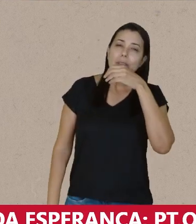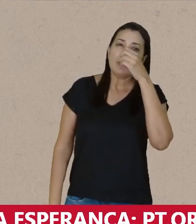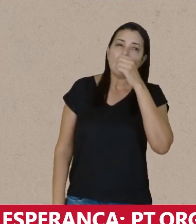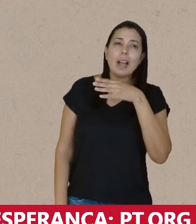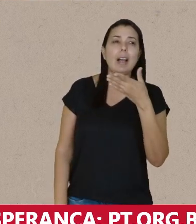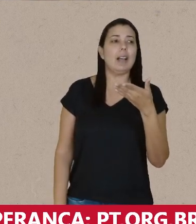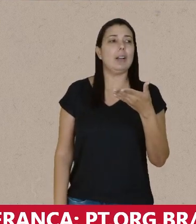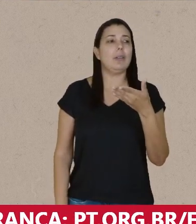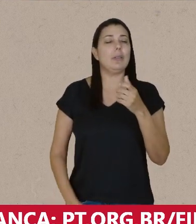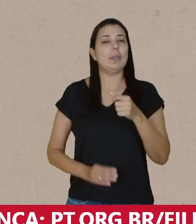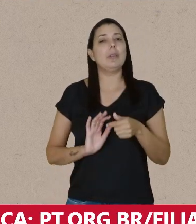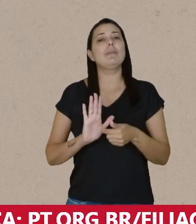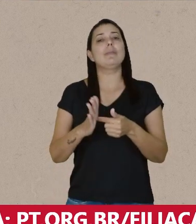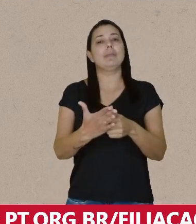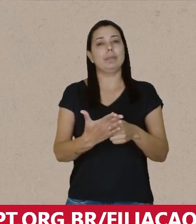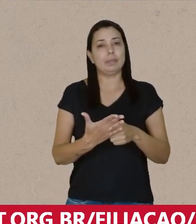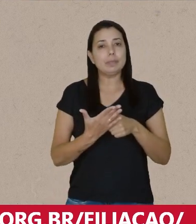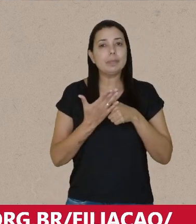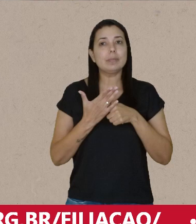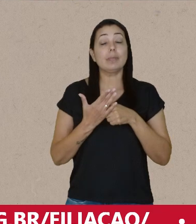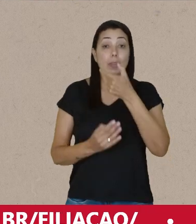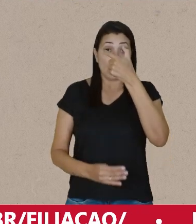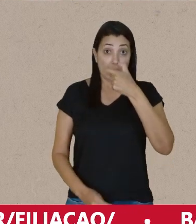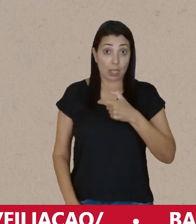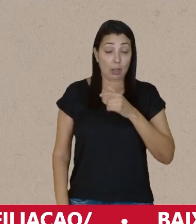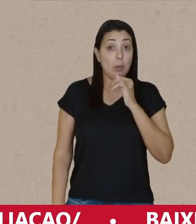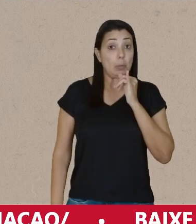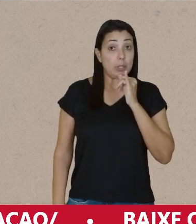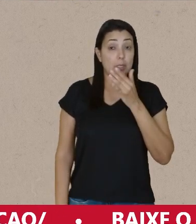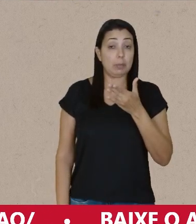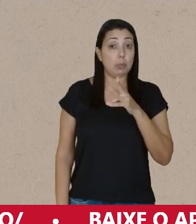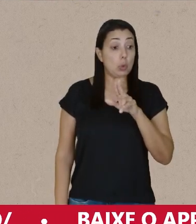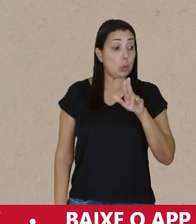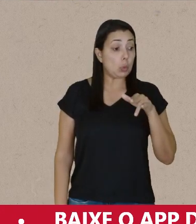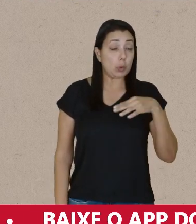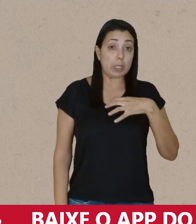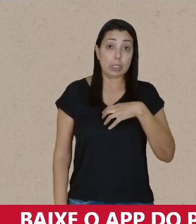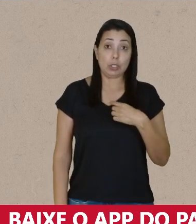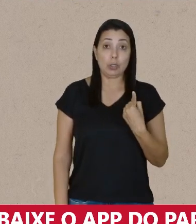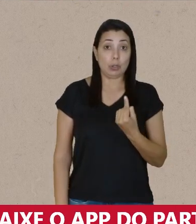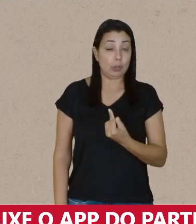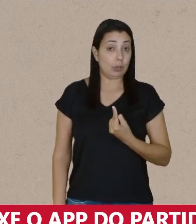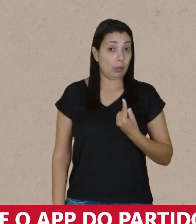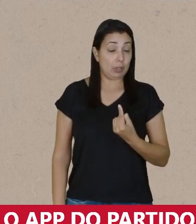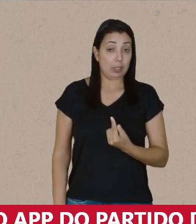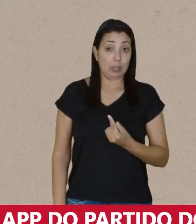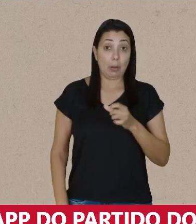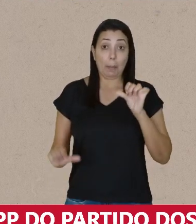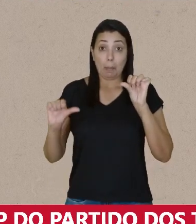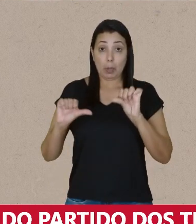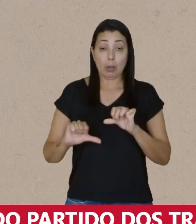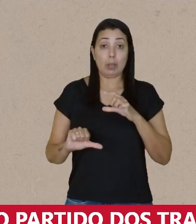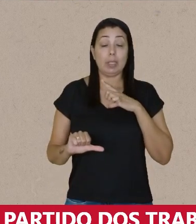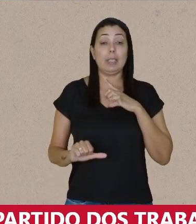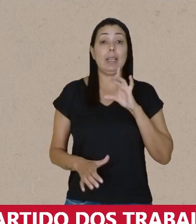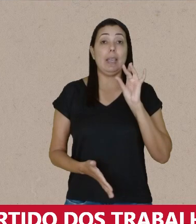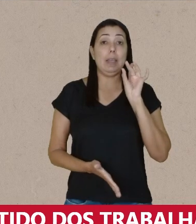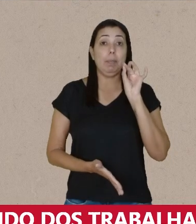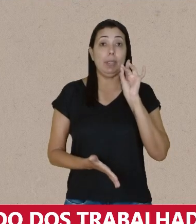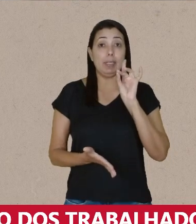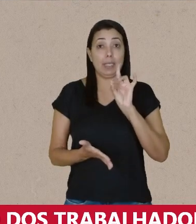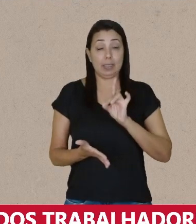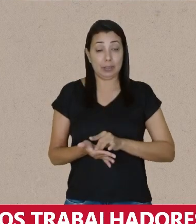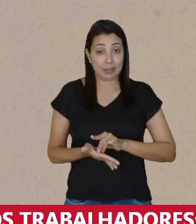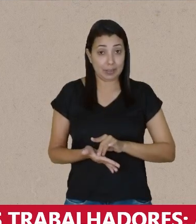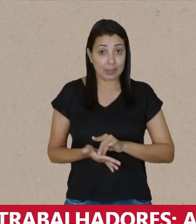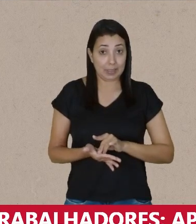sempre solidária, né? Sempre, eu pelo menos, nunca me senti sozinho nos piores momentos e tenho certeza que o companheiro Lula também